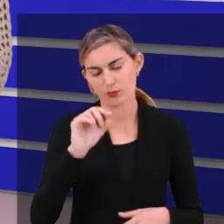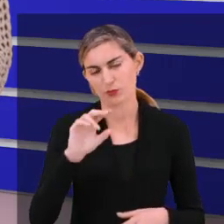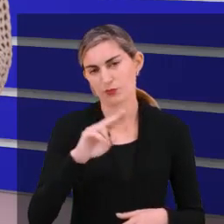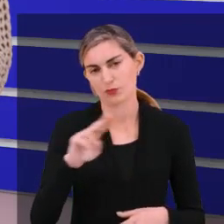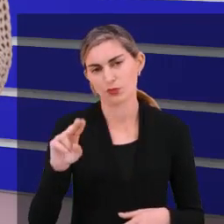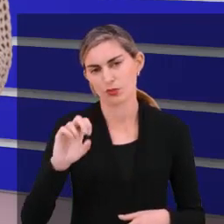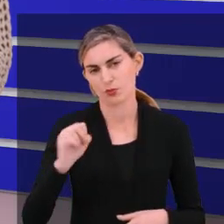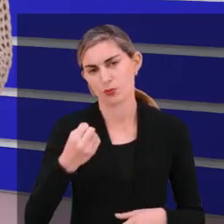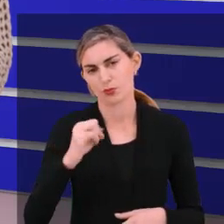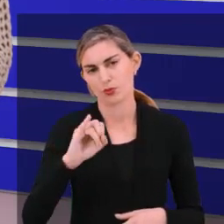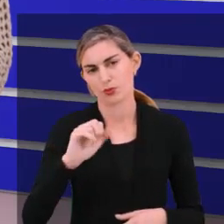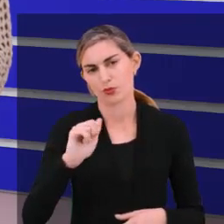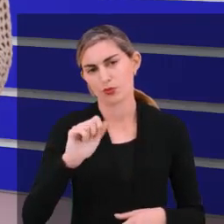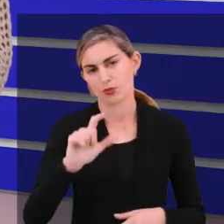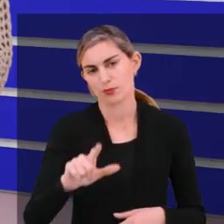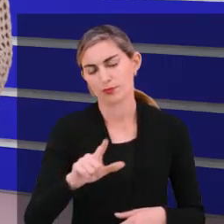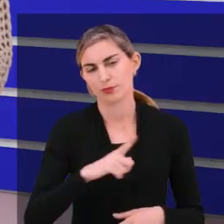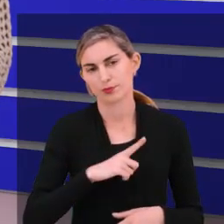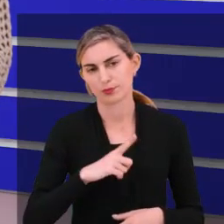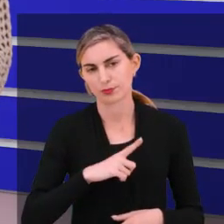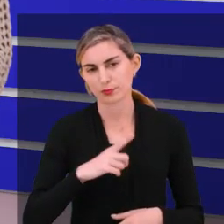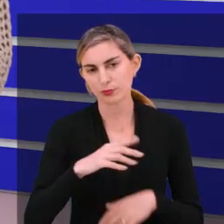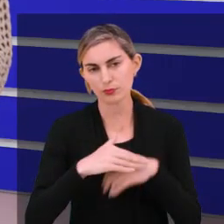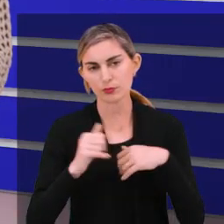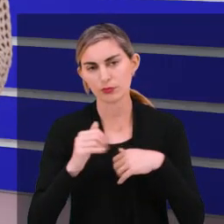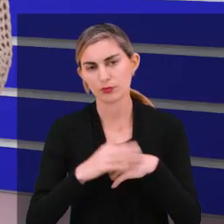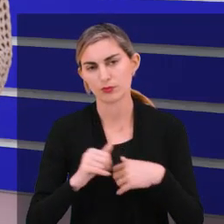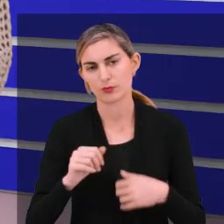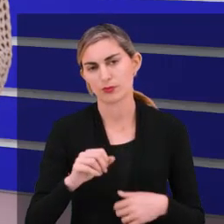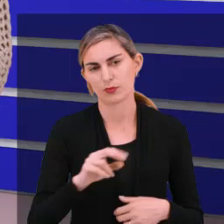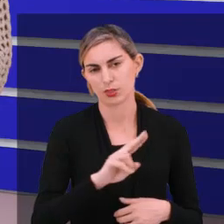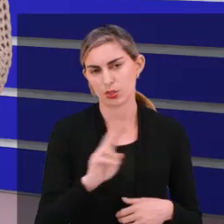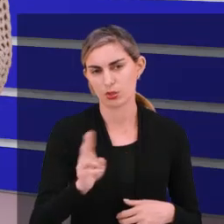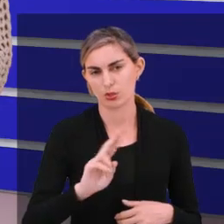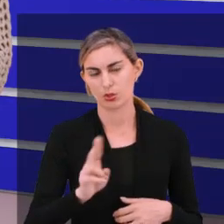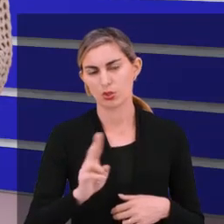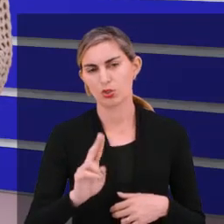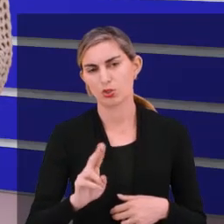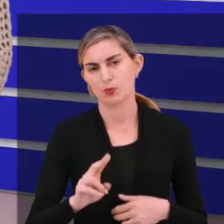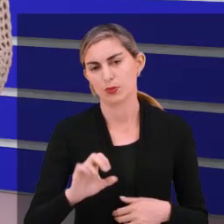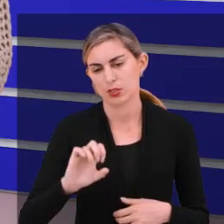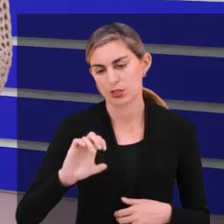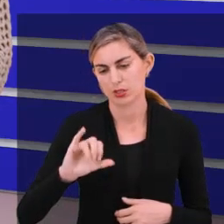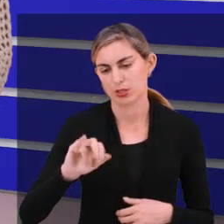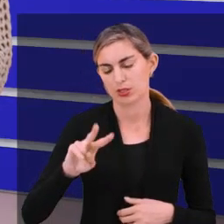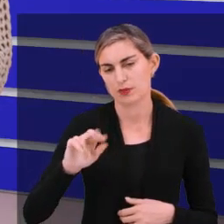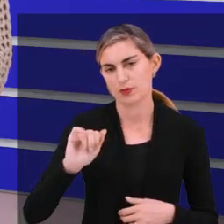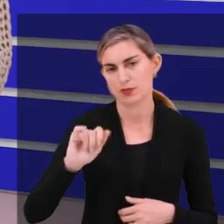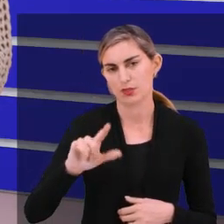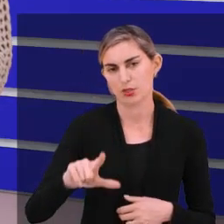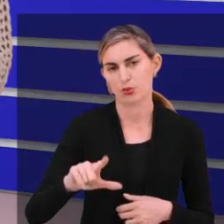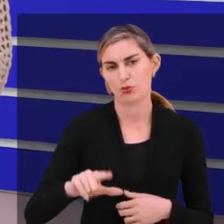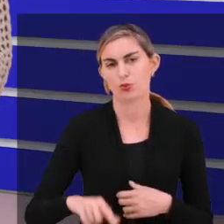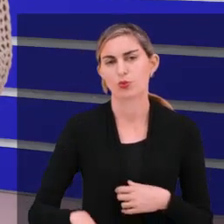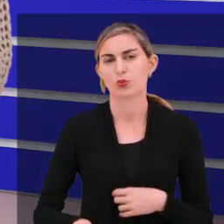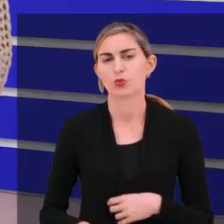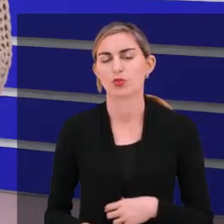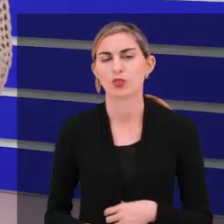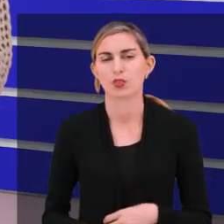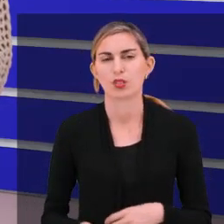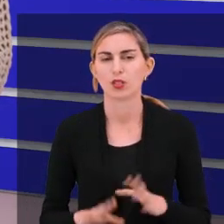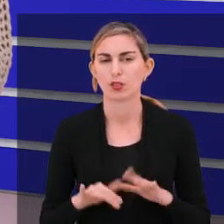usar o nome social, tende a chamar pelo nome civil,